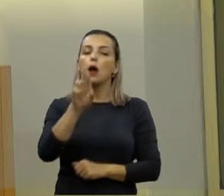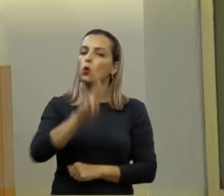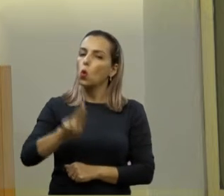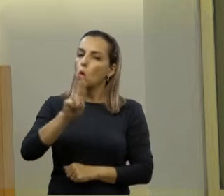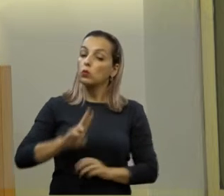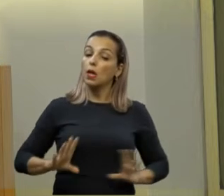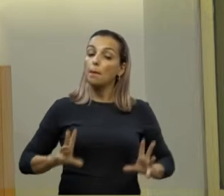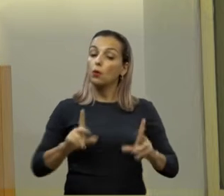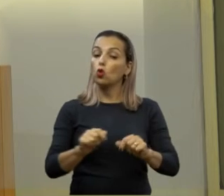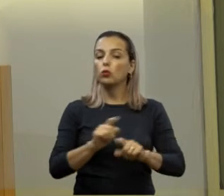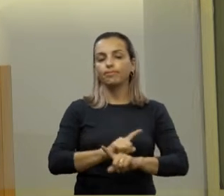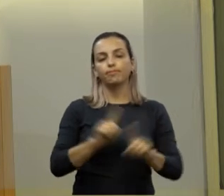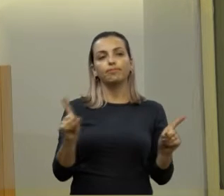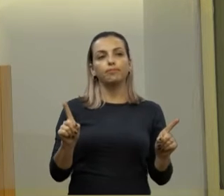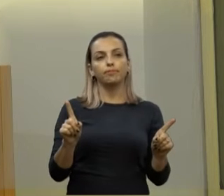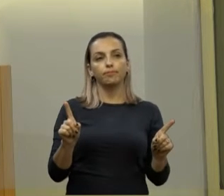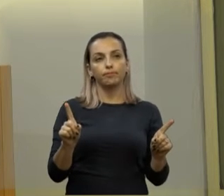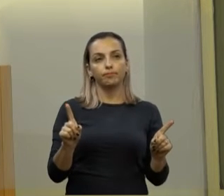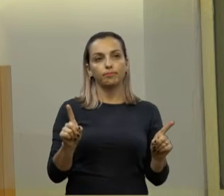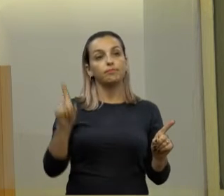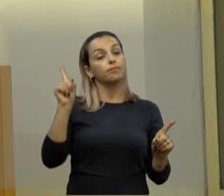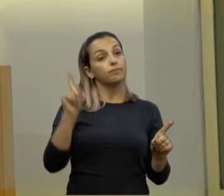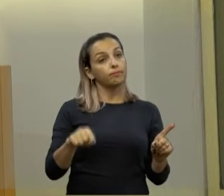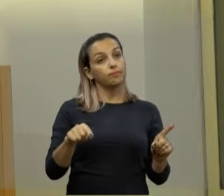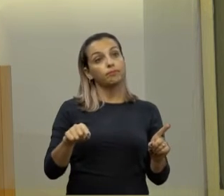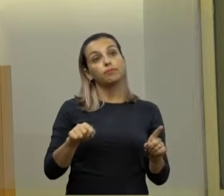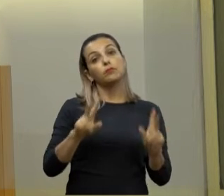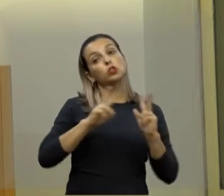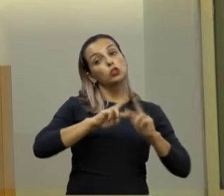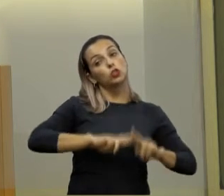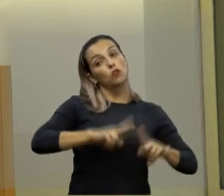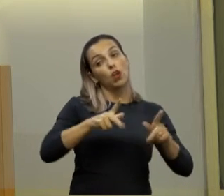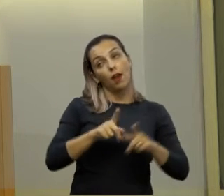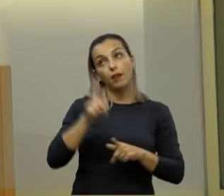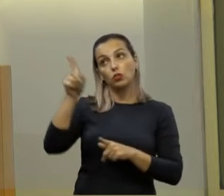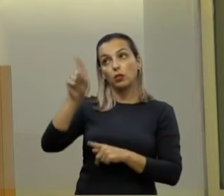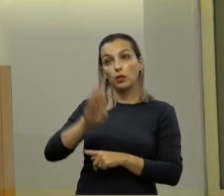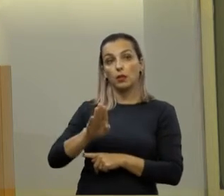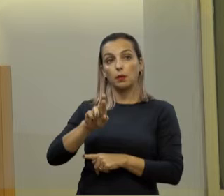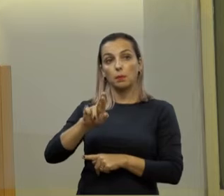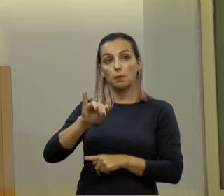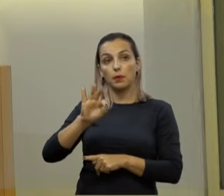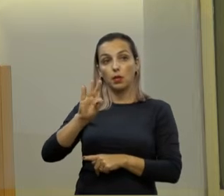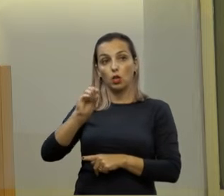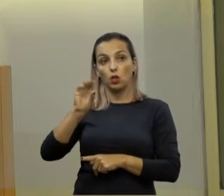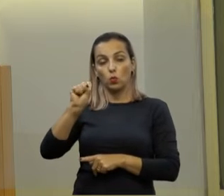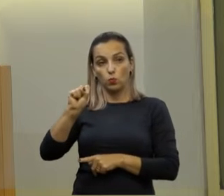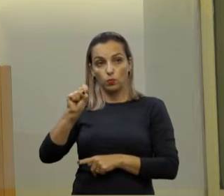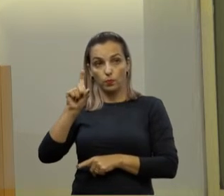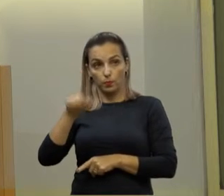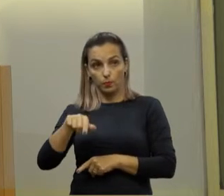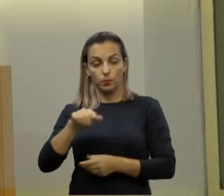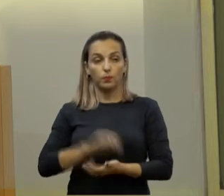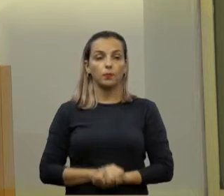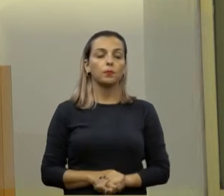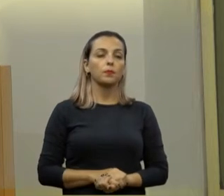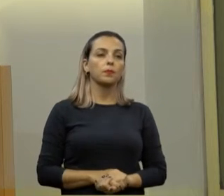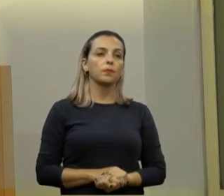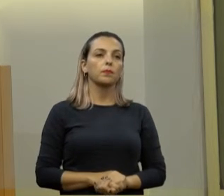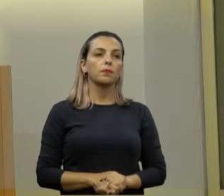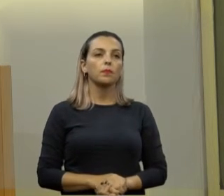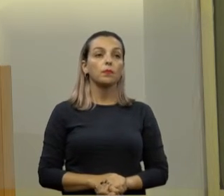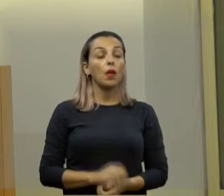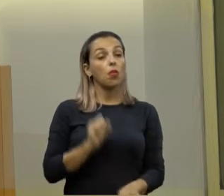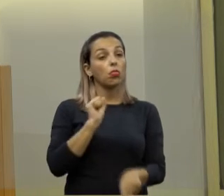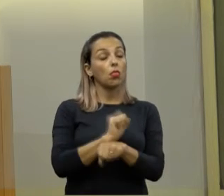por todos o que não acontece com um cemitério dos Britos Como já relatei a uma